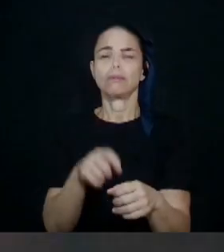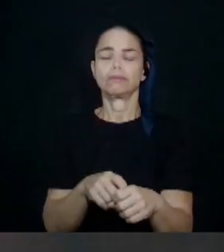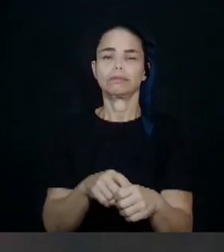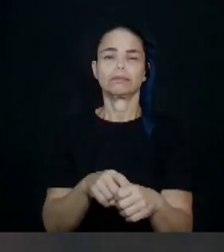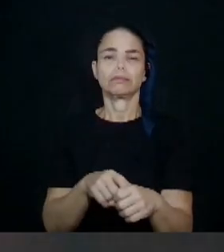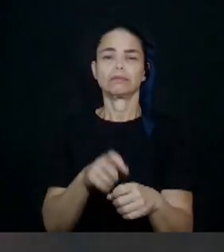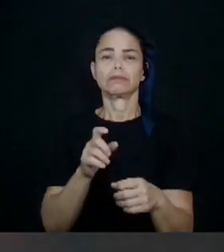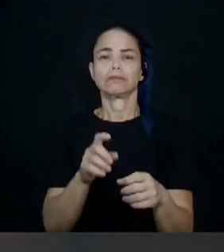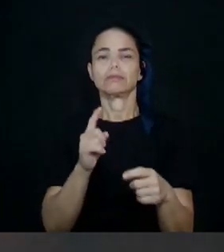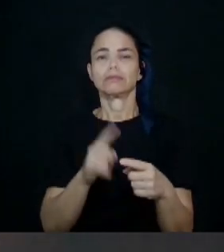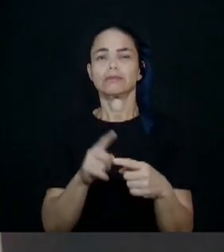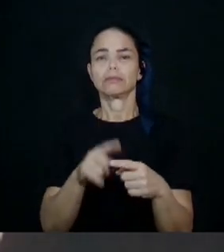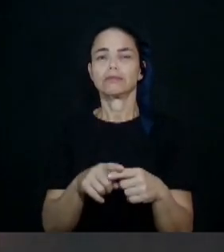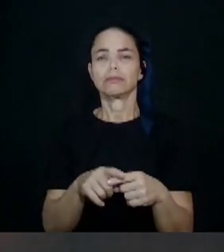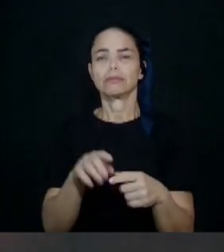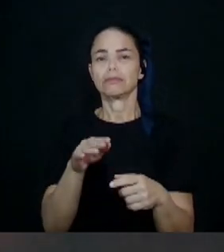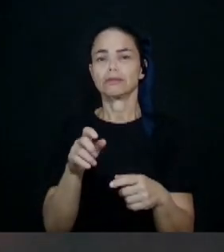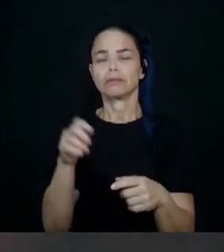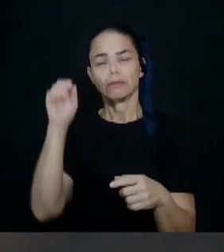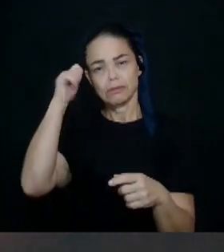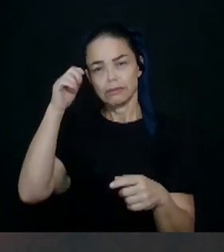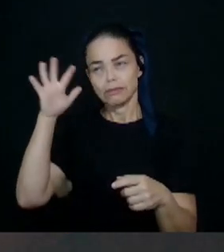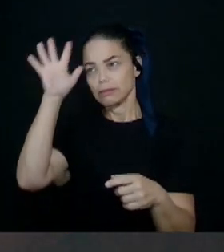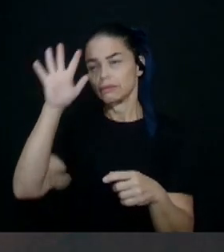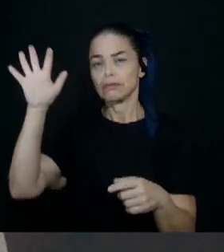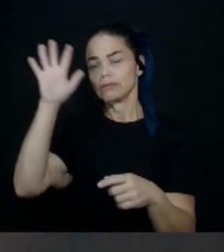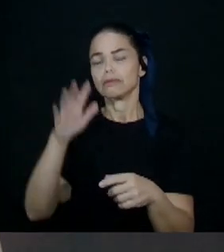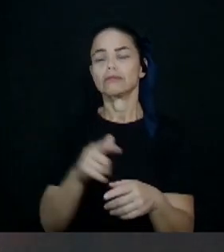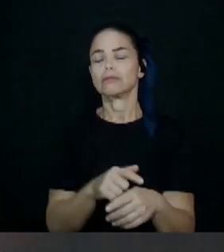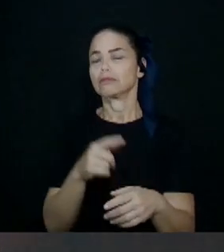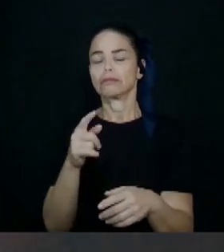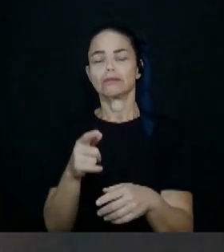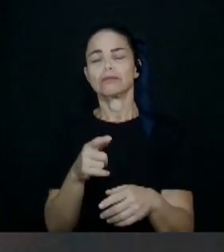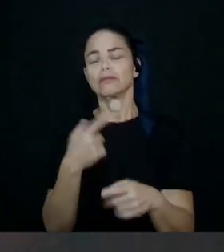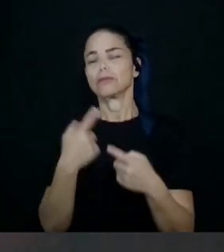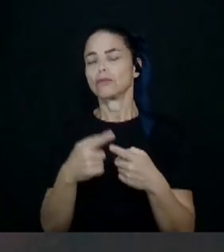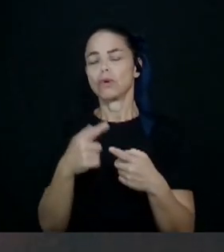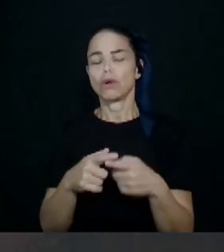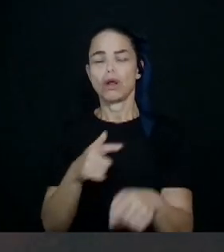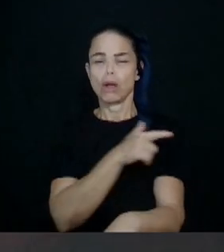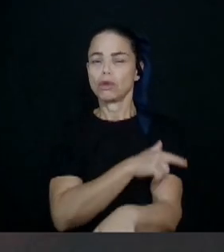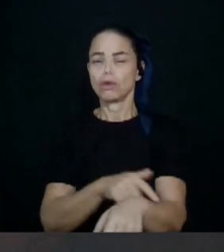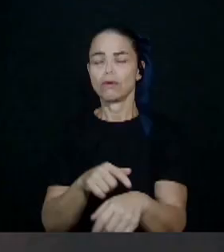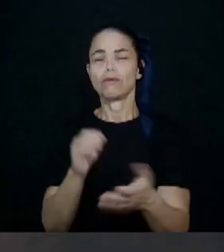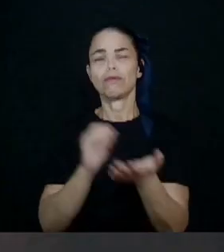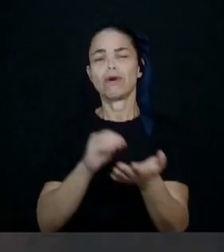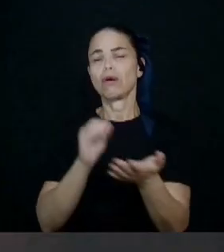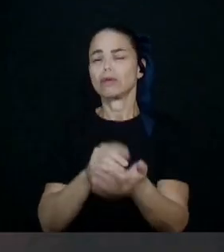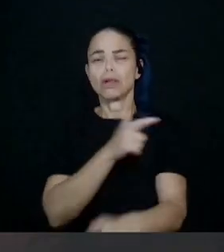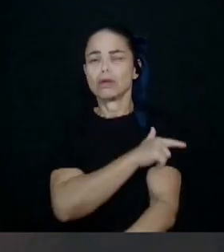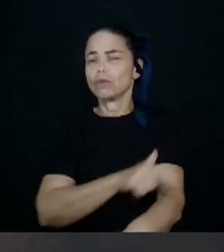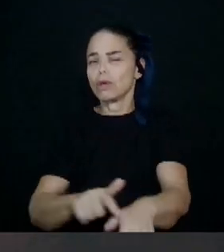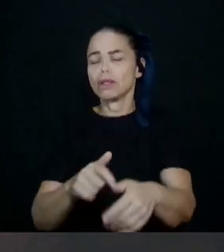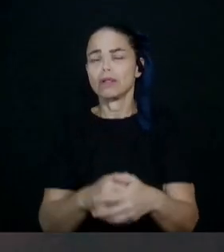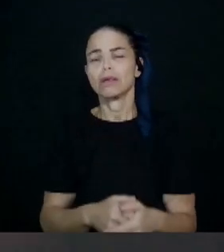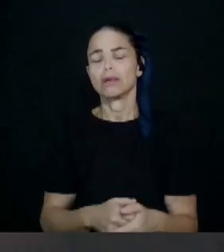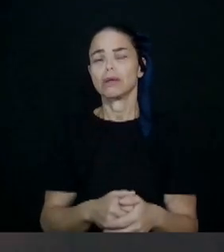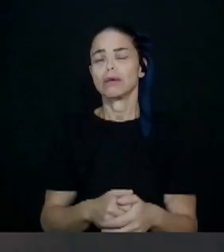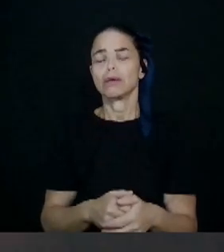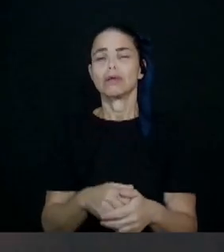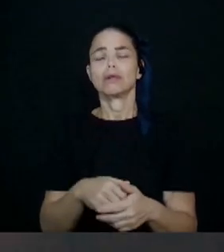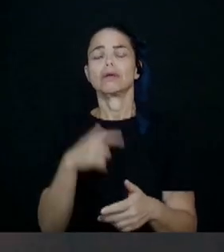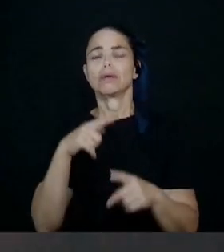falando que a Europa é melhor, nesse sentido, eu falo educação. Falta educação, porque você acaba ficando cada vez